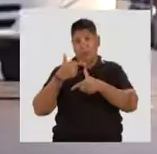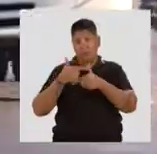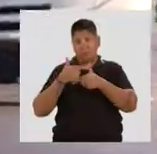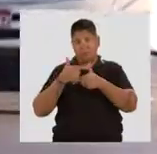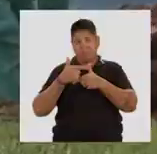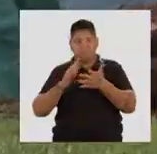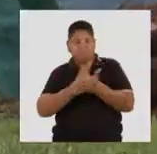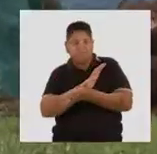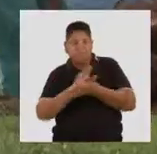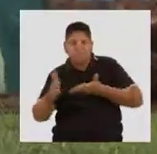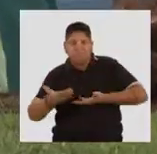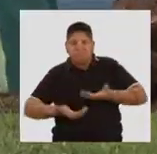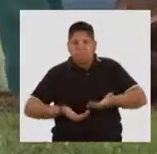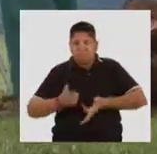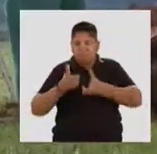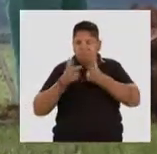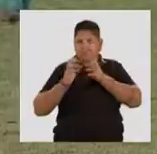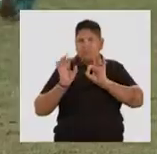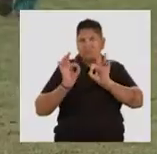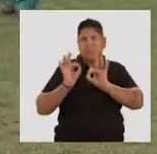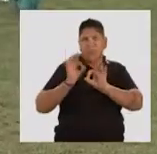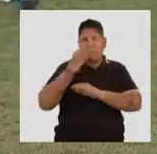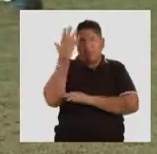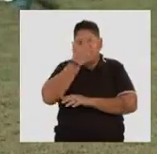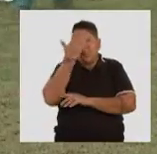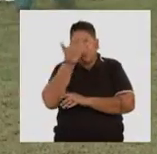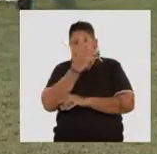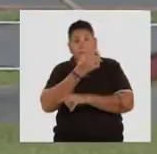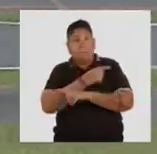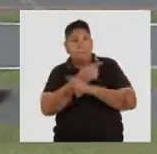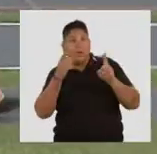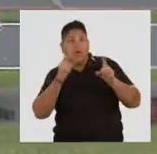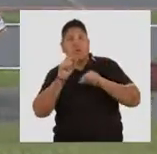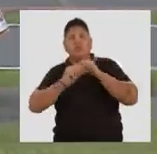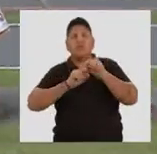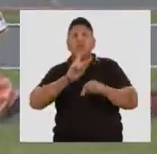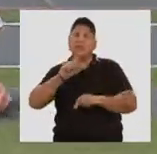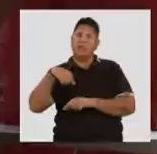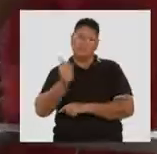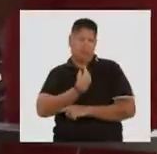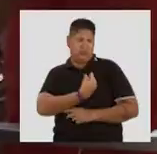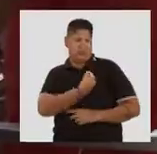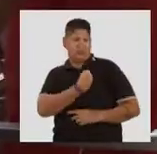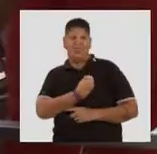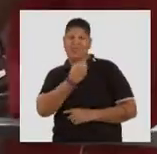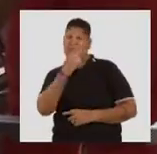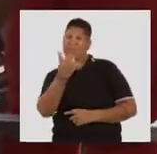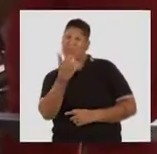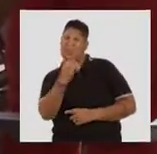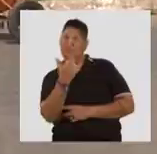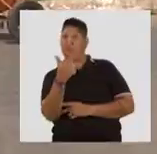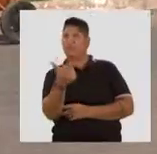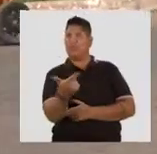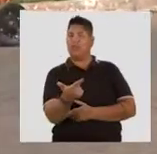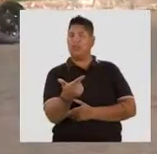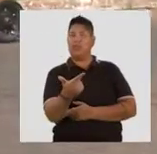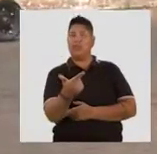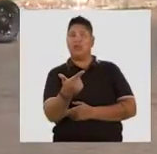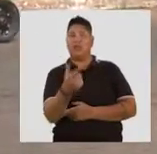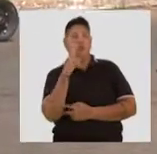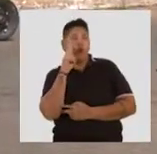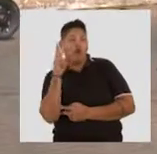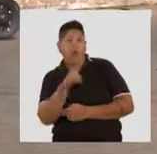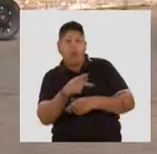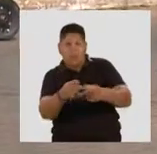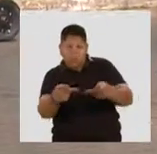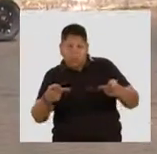trabalho? Alguns trabalhadores podem passar despercebidos por nós, mas o que seria da nossa vida sem a existência deles? Olha